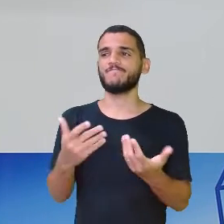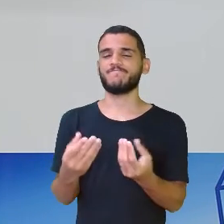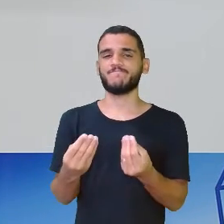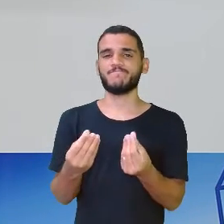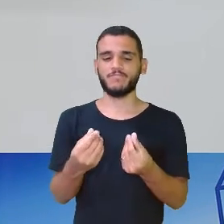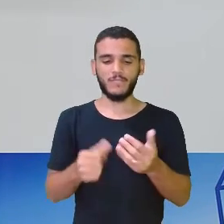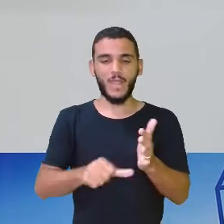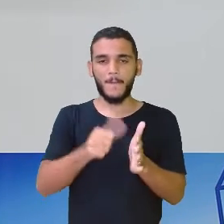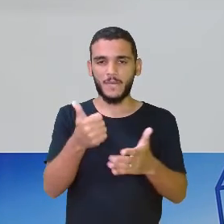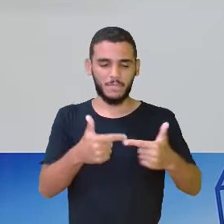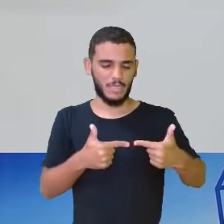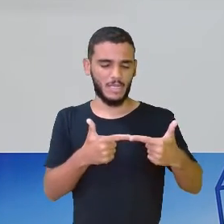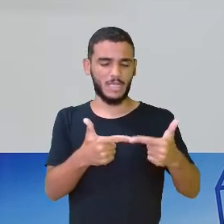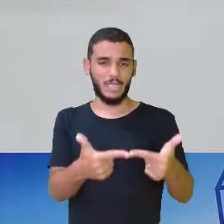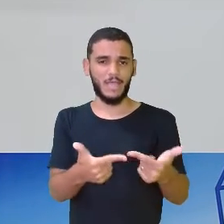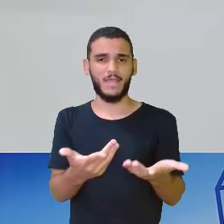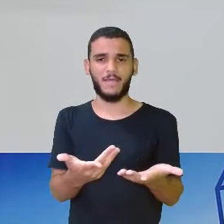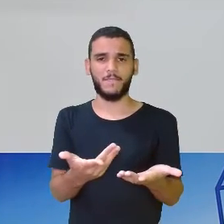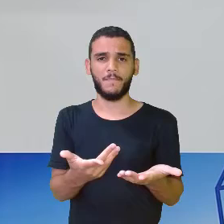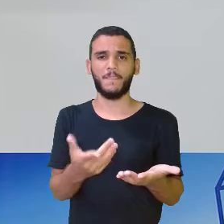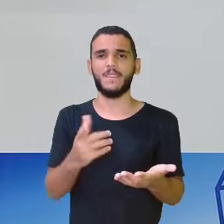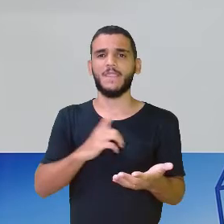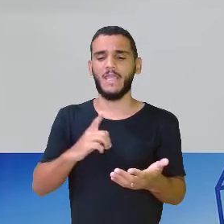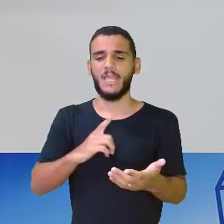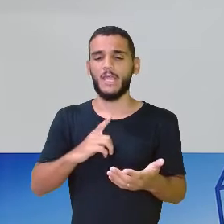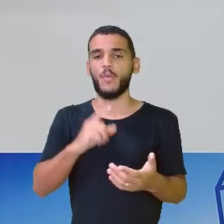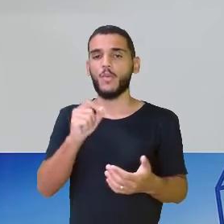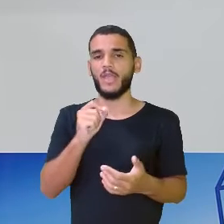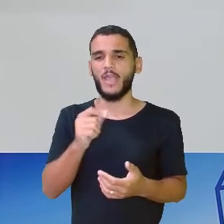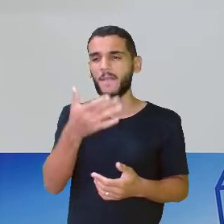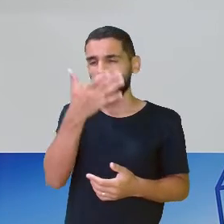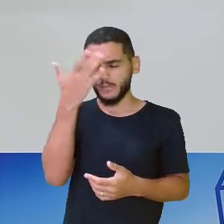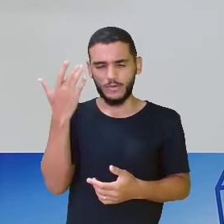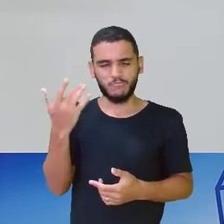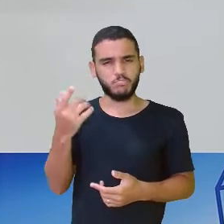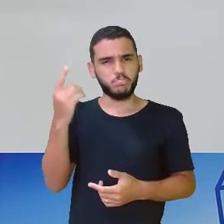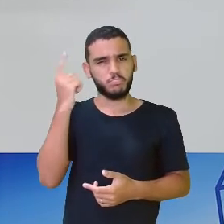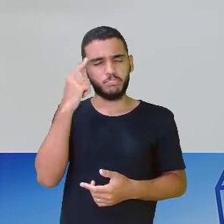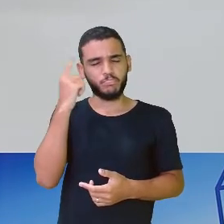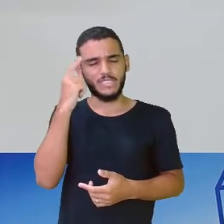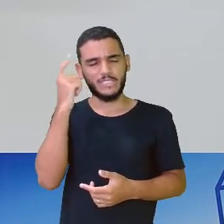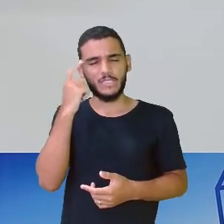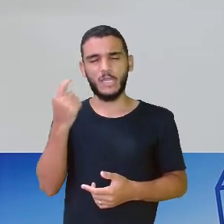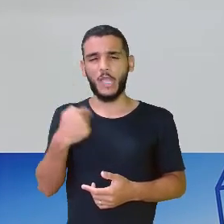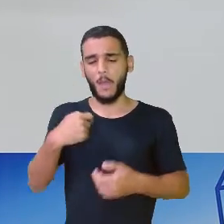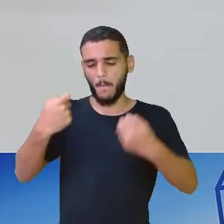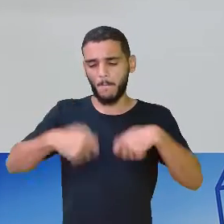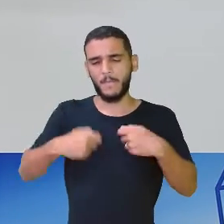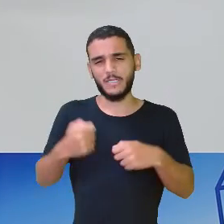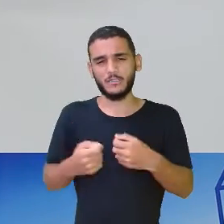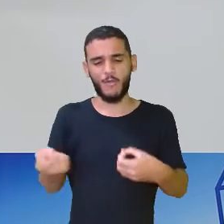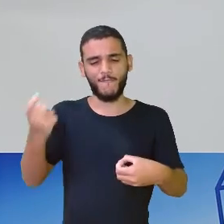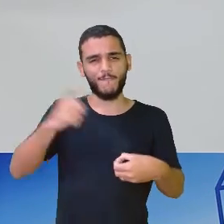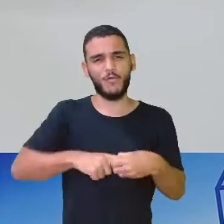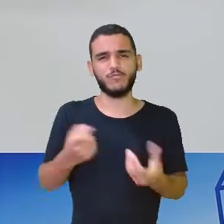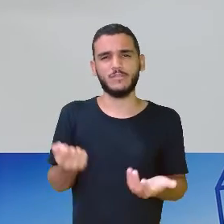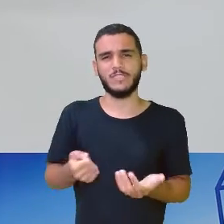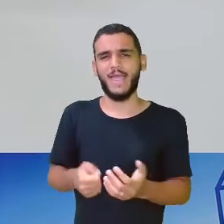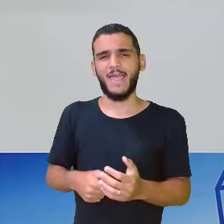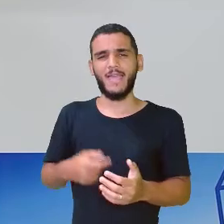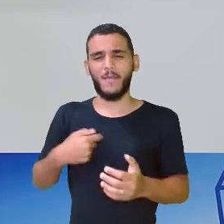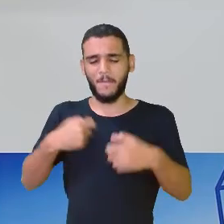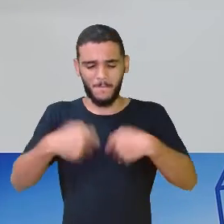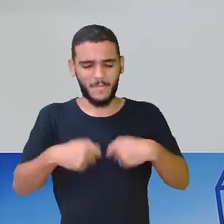Primeira oportunidade que a gente tiver, a gente tem que se vingar desses inimigos, né, externos, né? Esse pessoal que